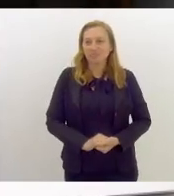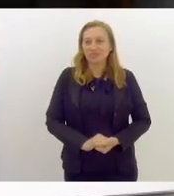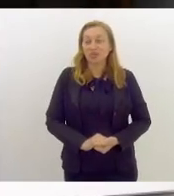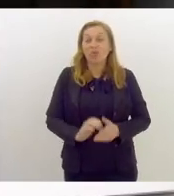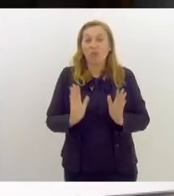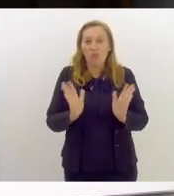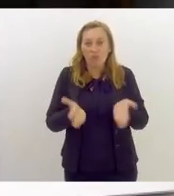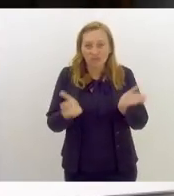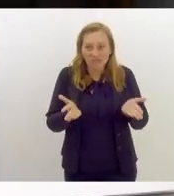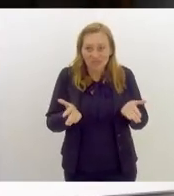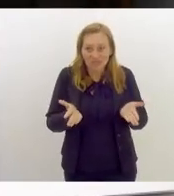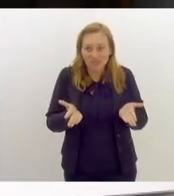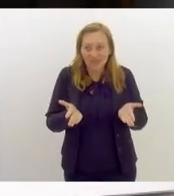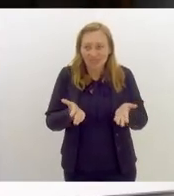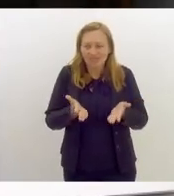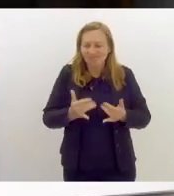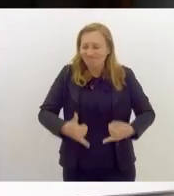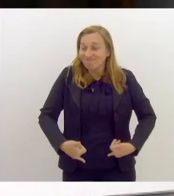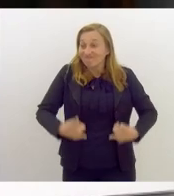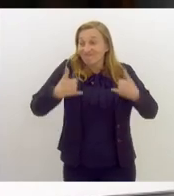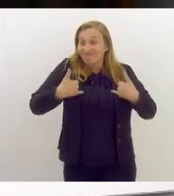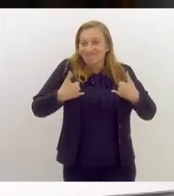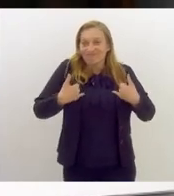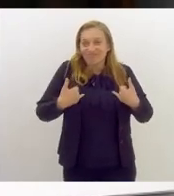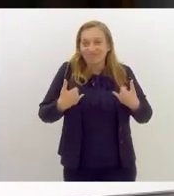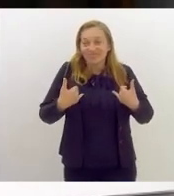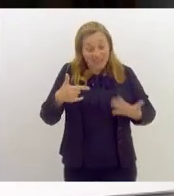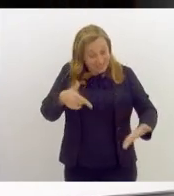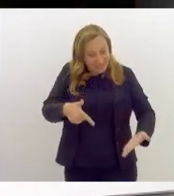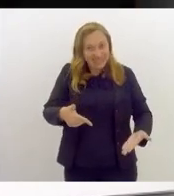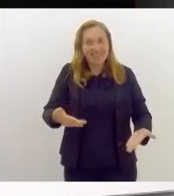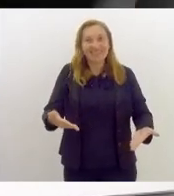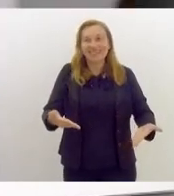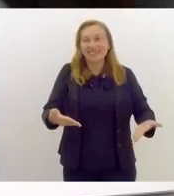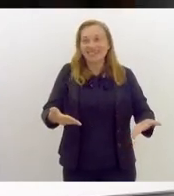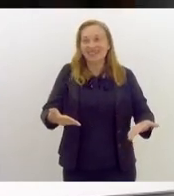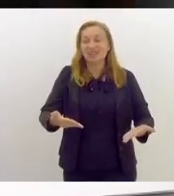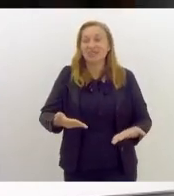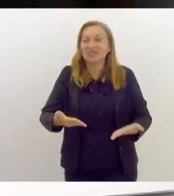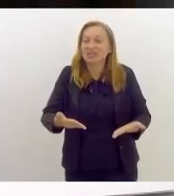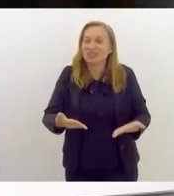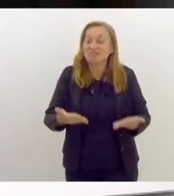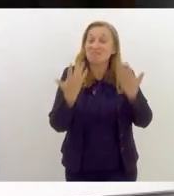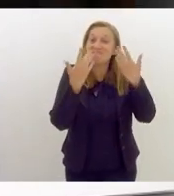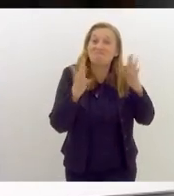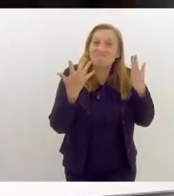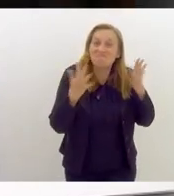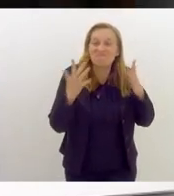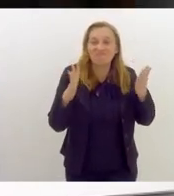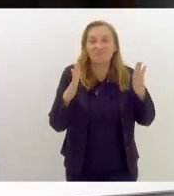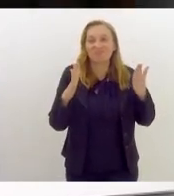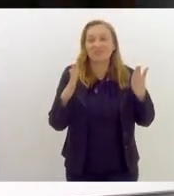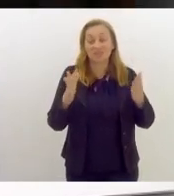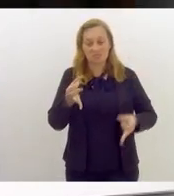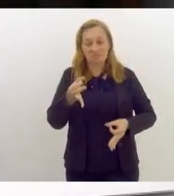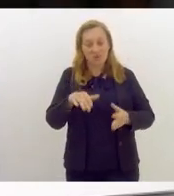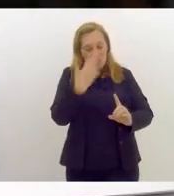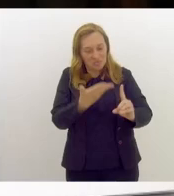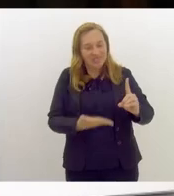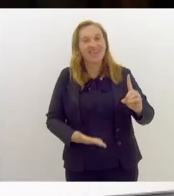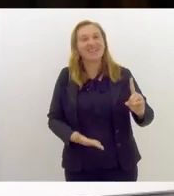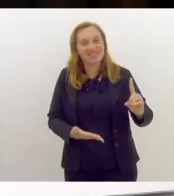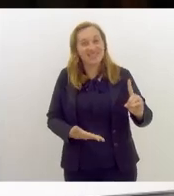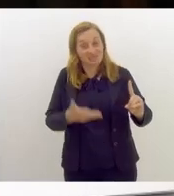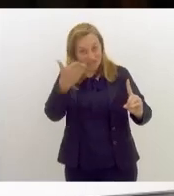Hoje eu tô tem muita honra está aqui presente quero te parabenizar pela justa homenagem que